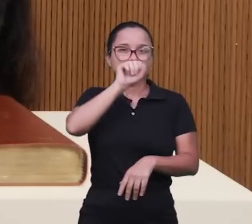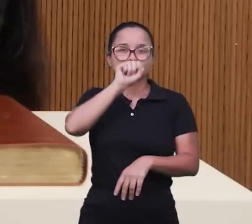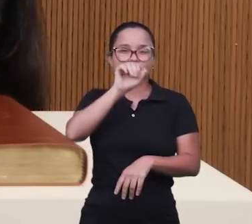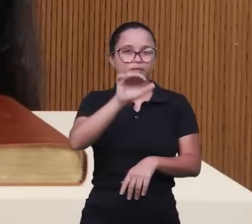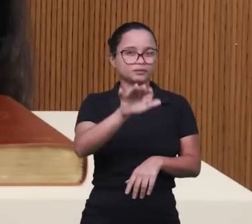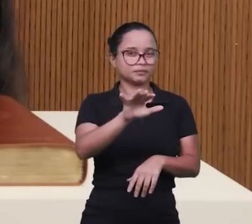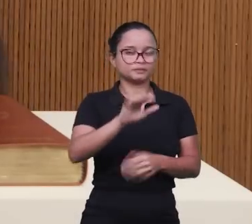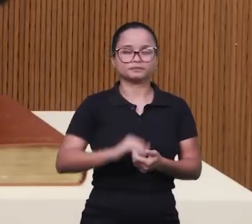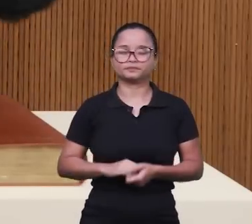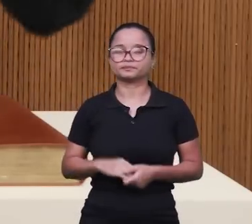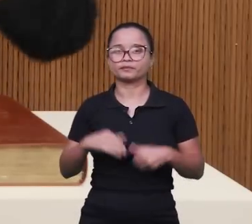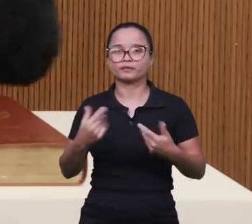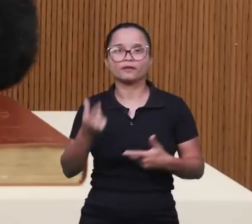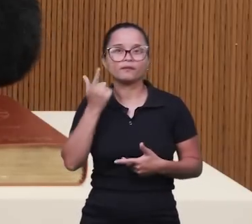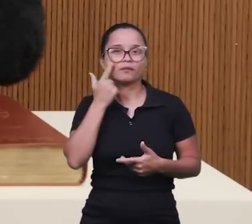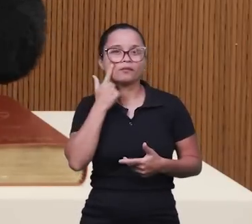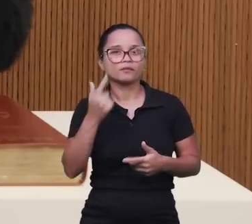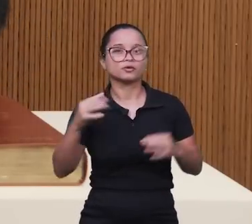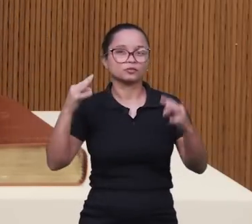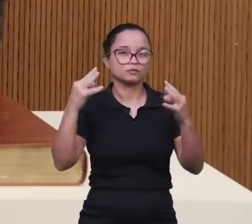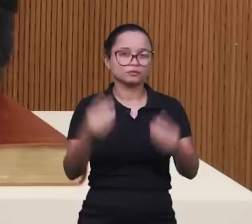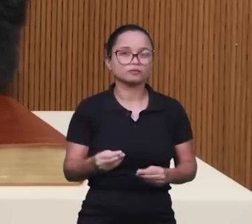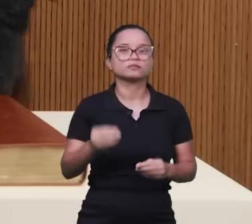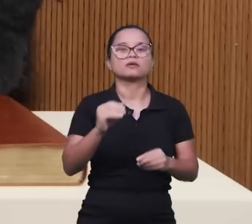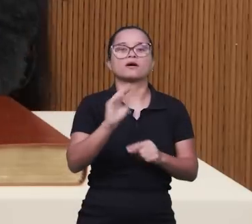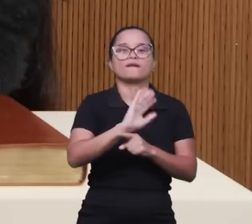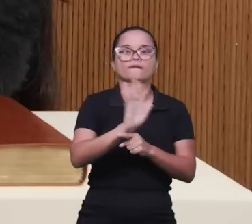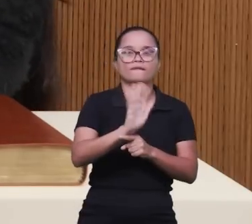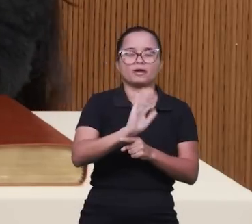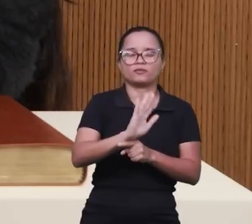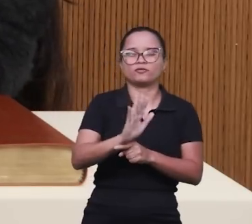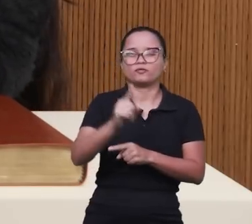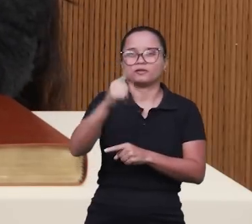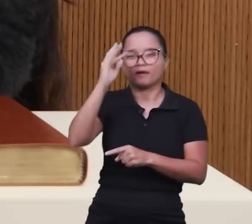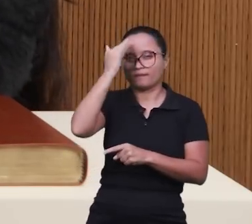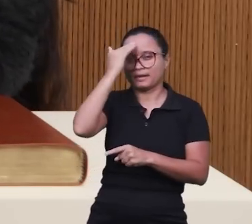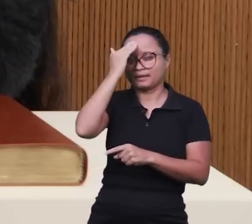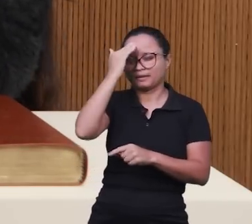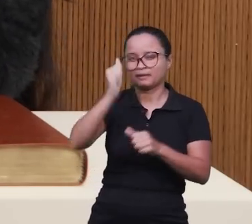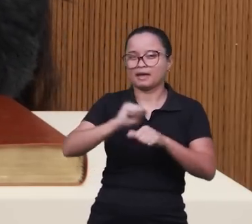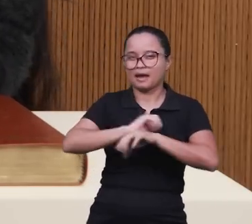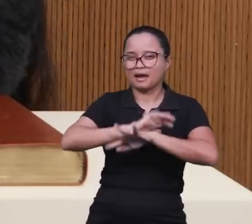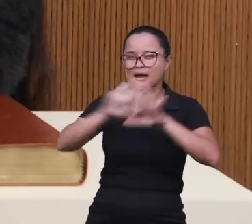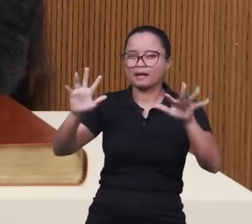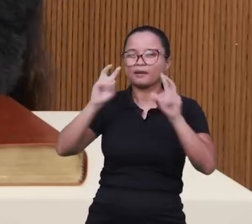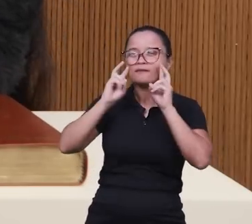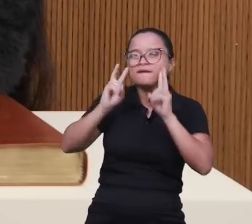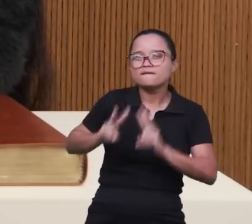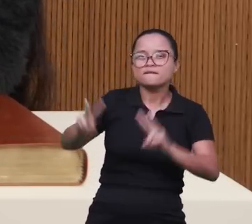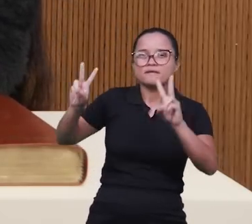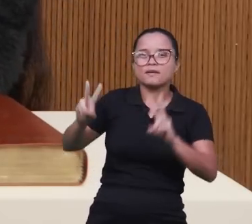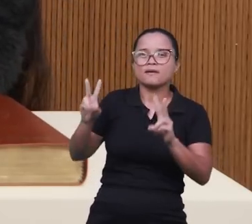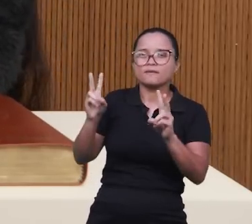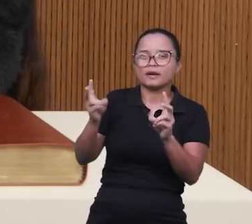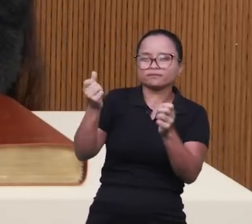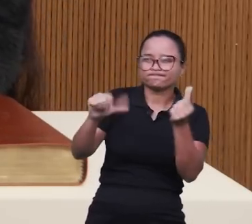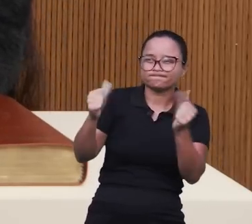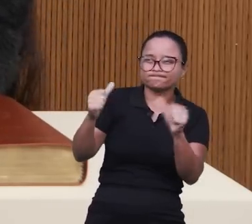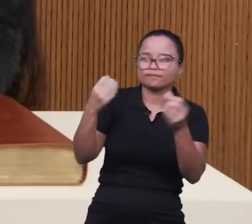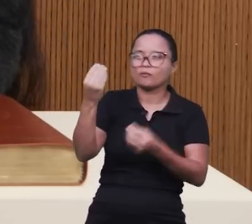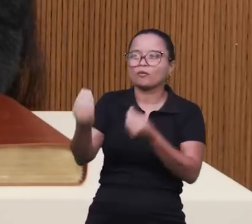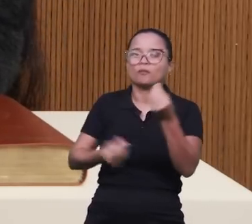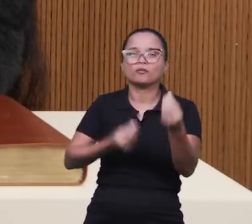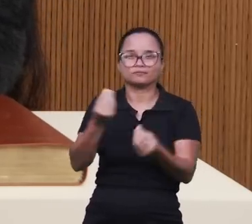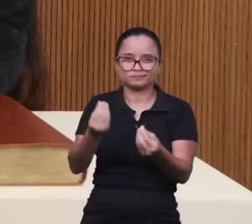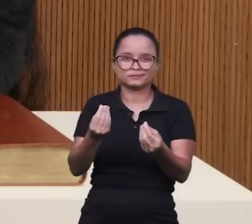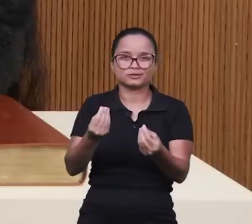expiração. E nós vamos ver tudo isso em um vídeo e você vai compreender, vai conseguir enxergar e analisar